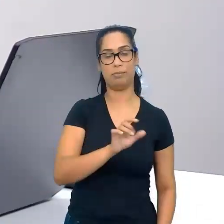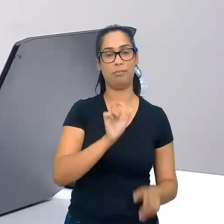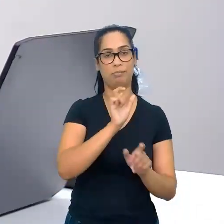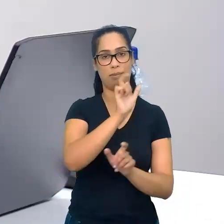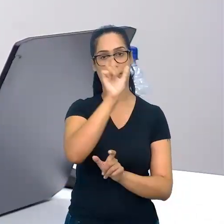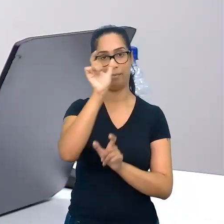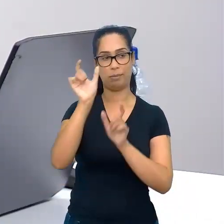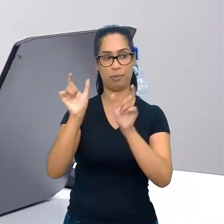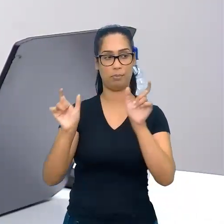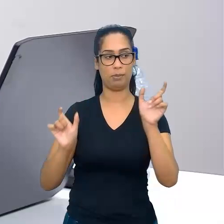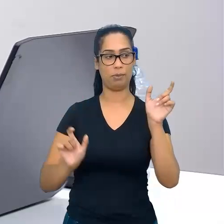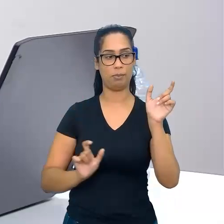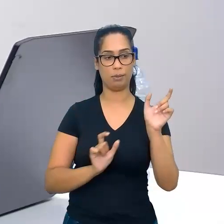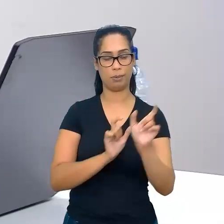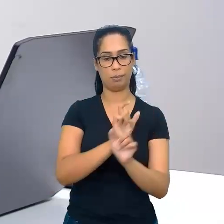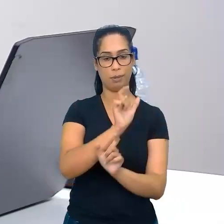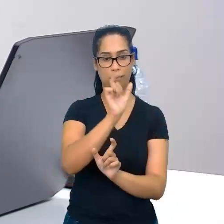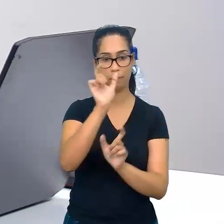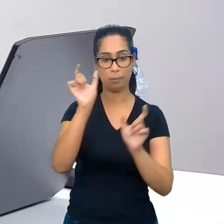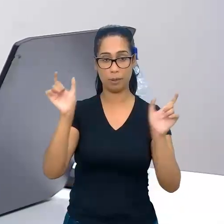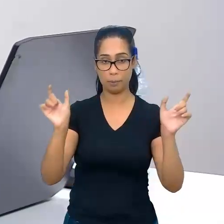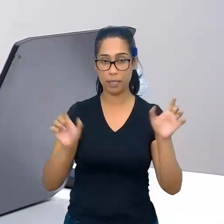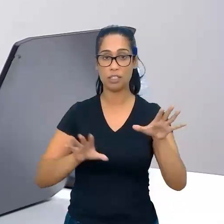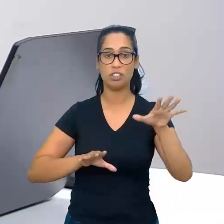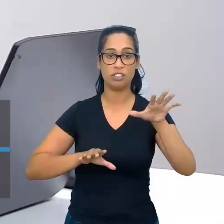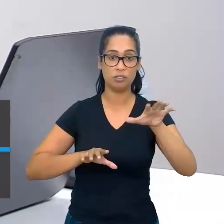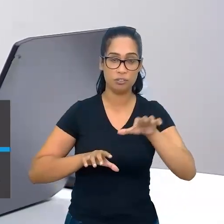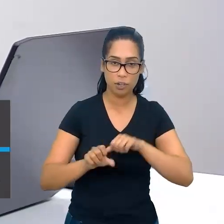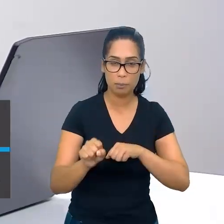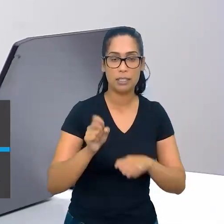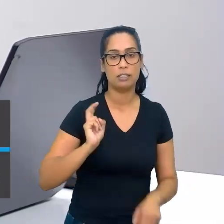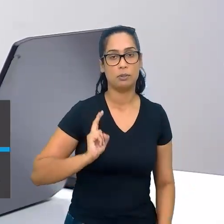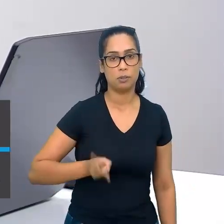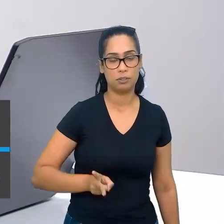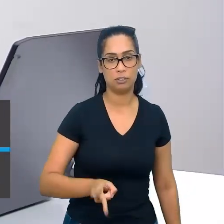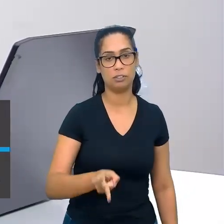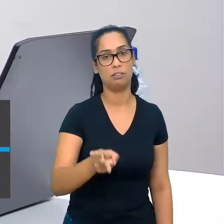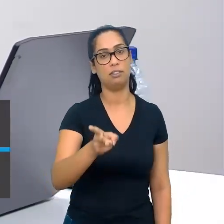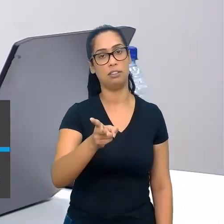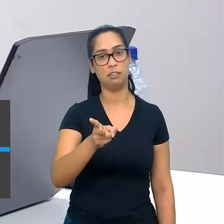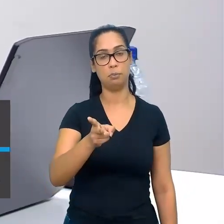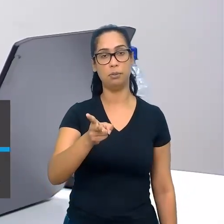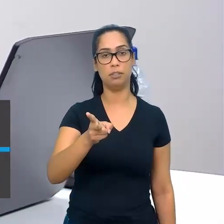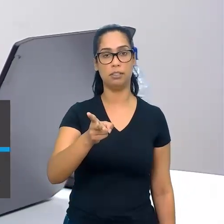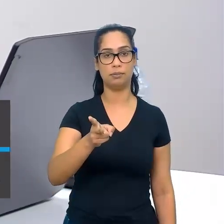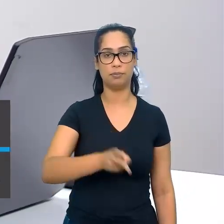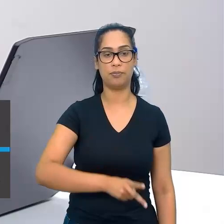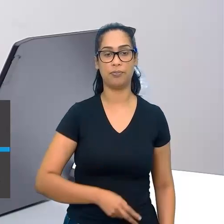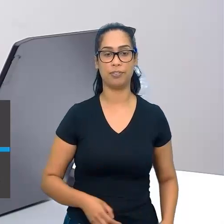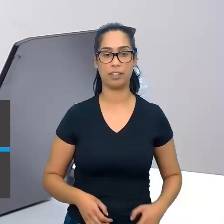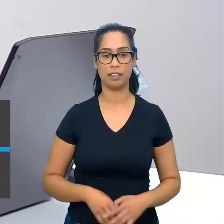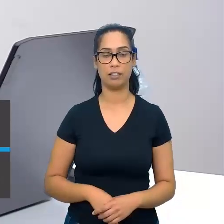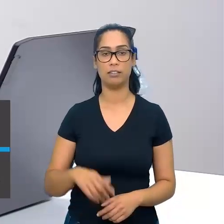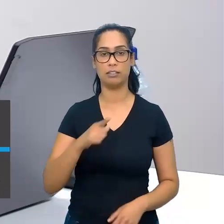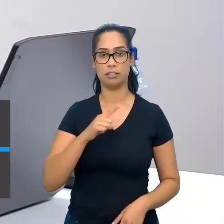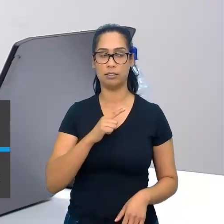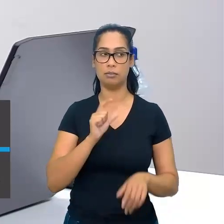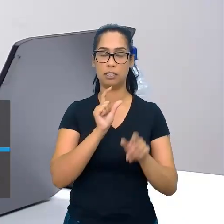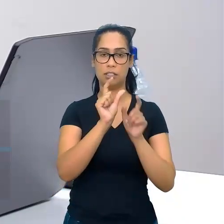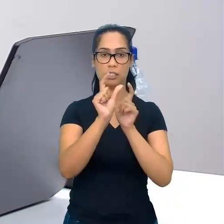Nuvem de palavra aqui no sobre formação continuada muitas palavras que apareceram